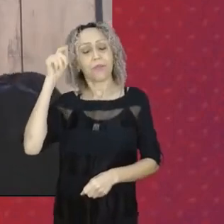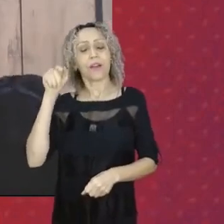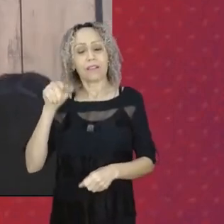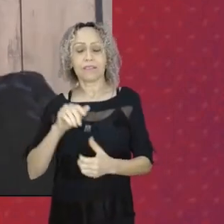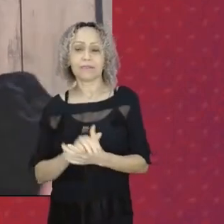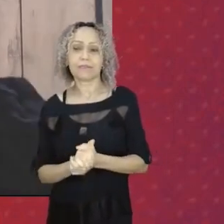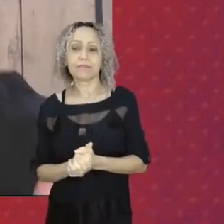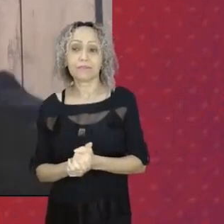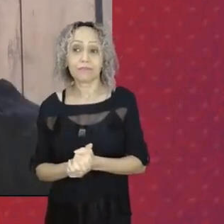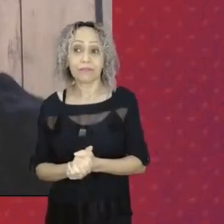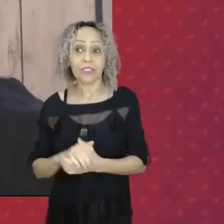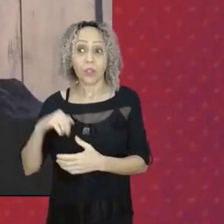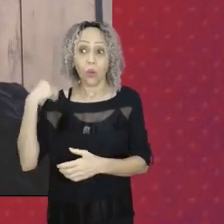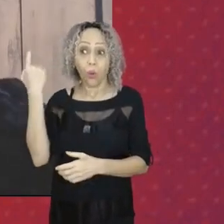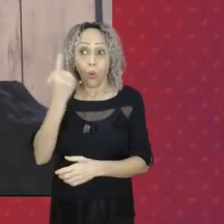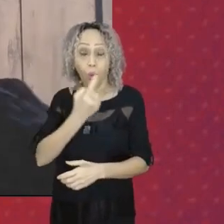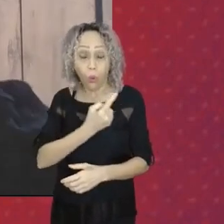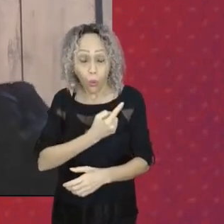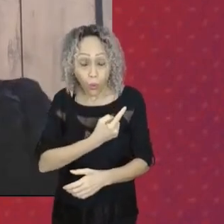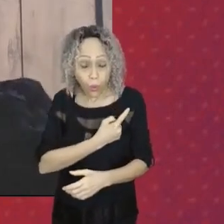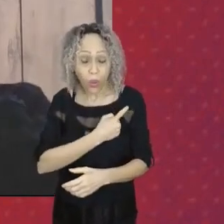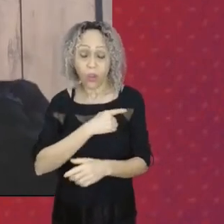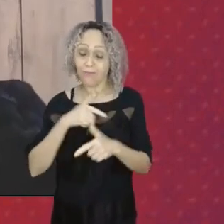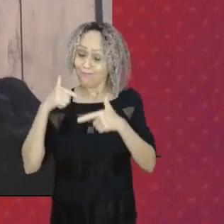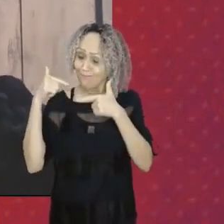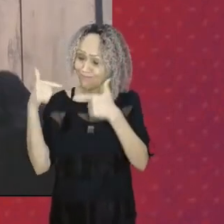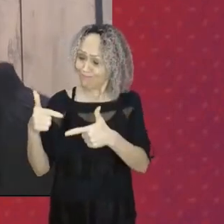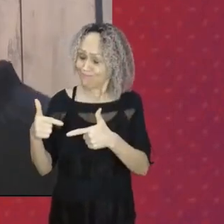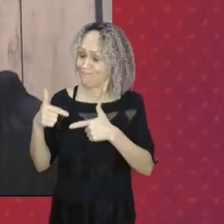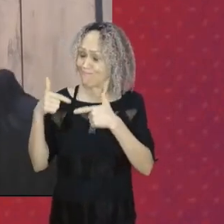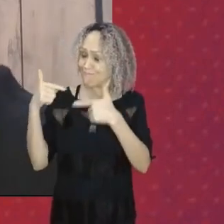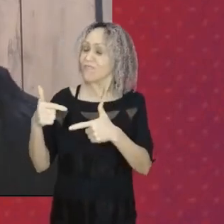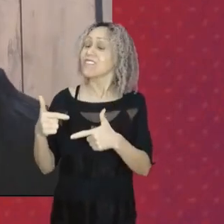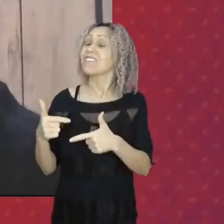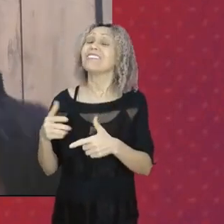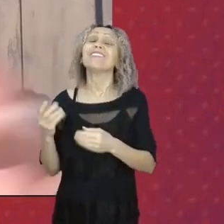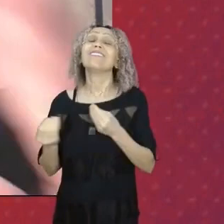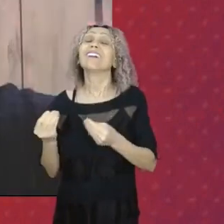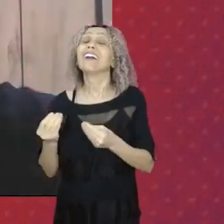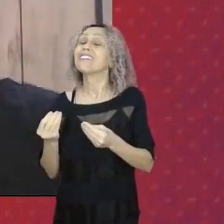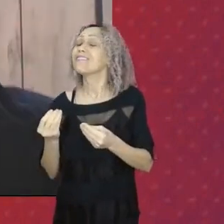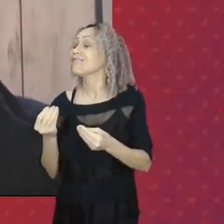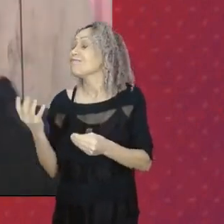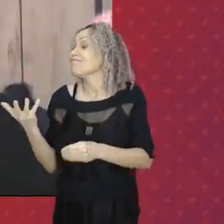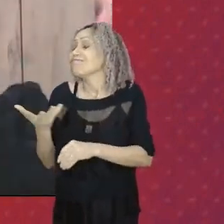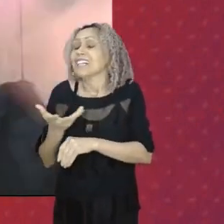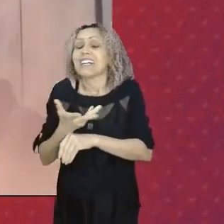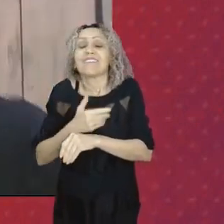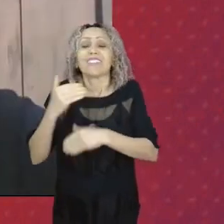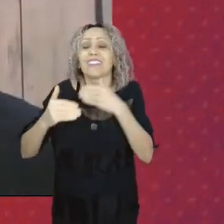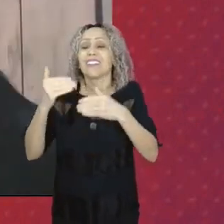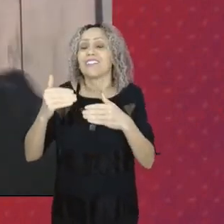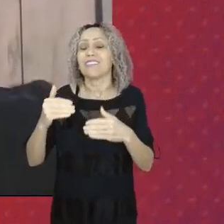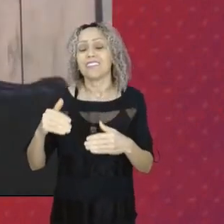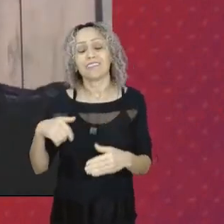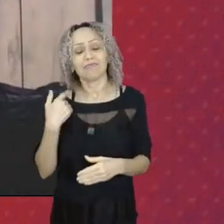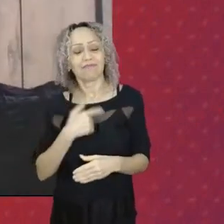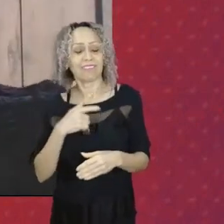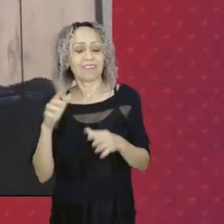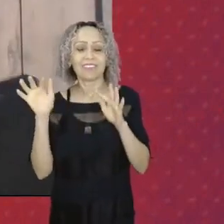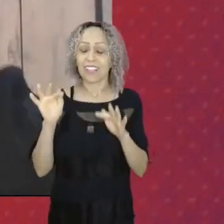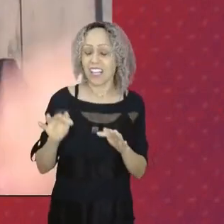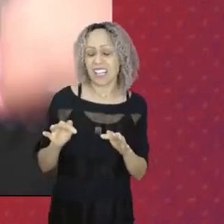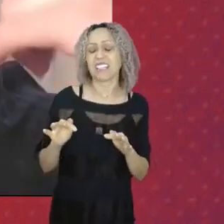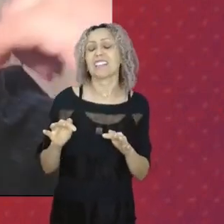Então, ou seja, o nosso bonde revolucionário foi um sucesso. Passamos grandes perrengues, tivemos que ir na polícia durante a campanha, sofremos